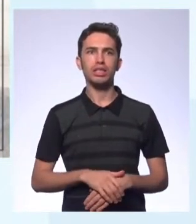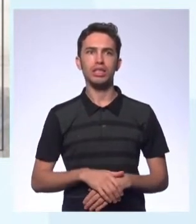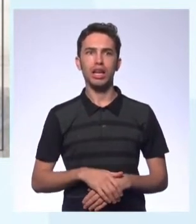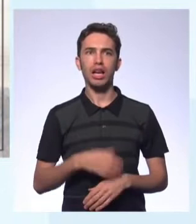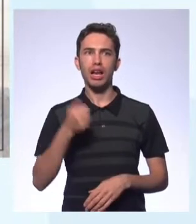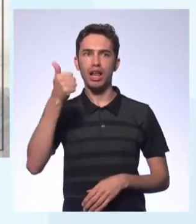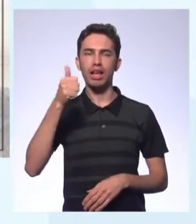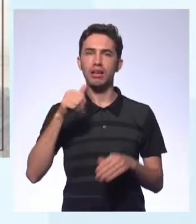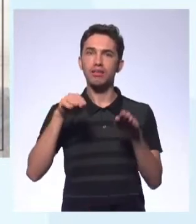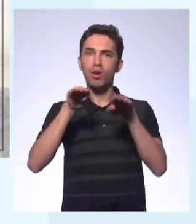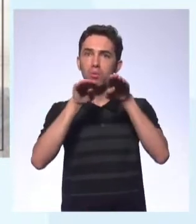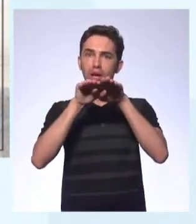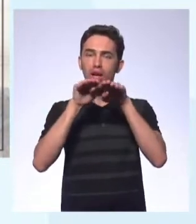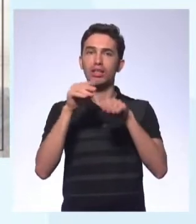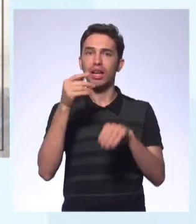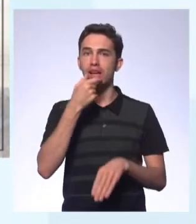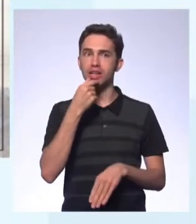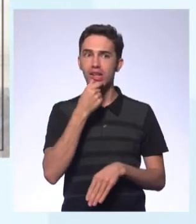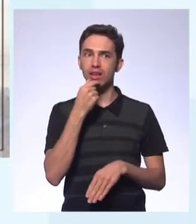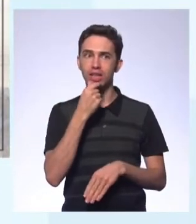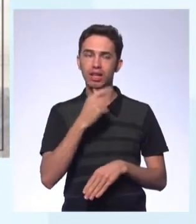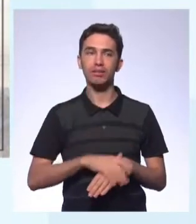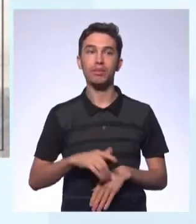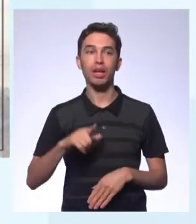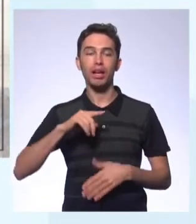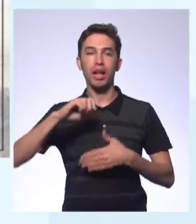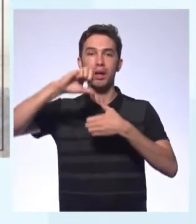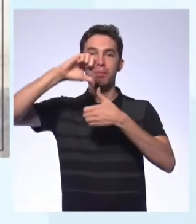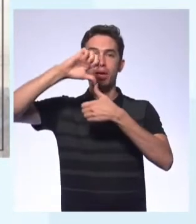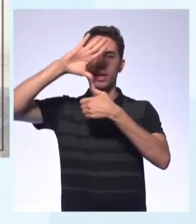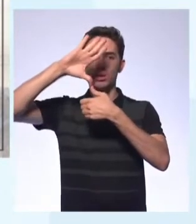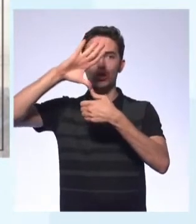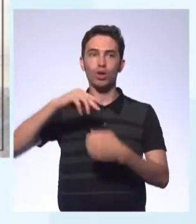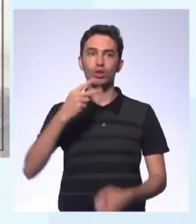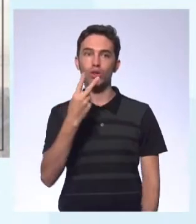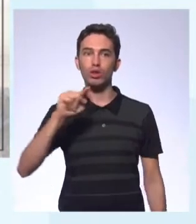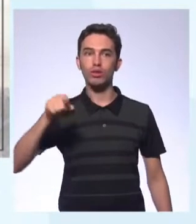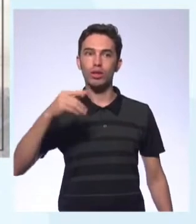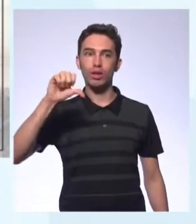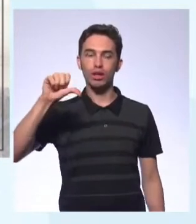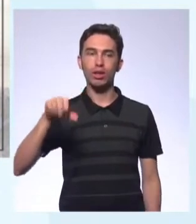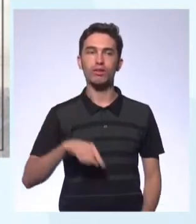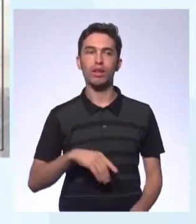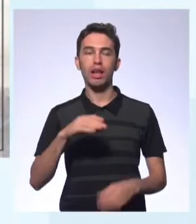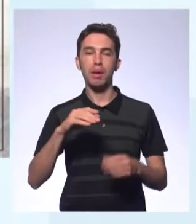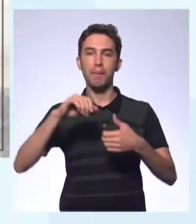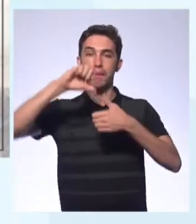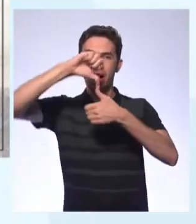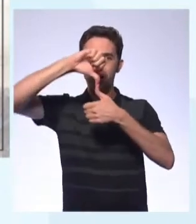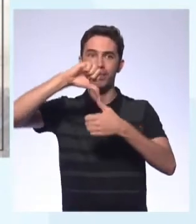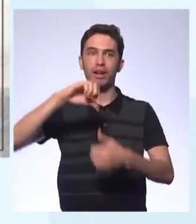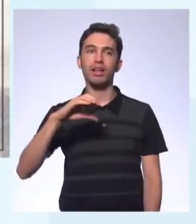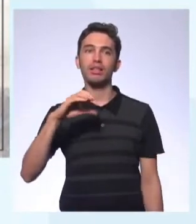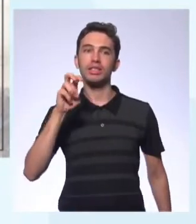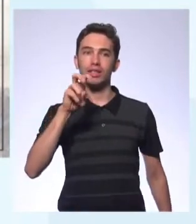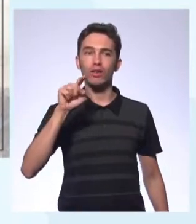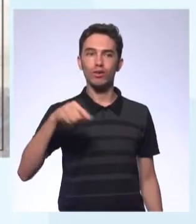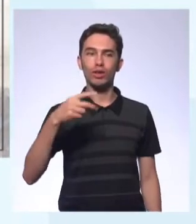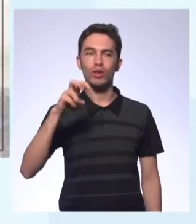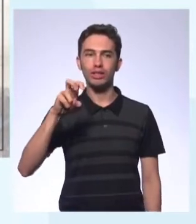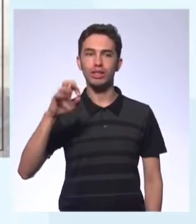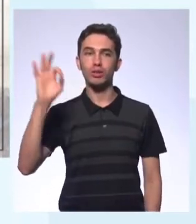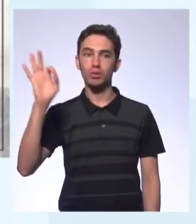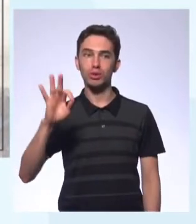da Inglaterra. Na América do Norte, 2,9%, Caribe, 5,5%, África 0,3%,